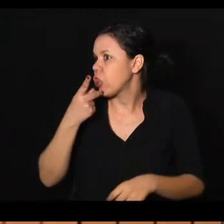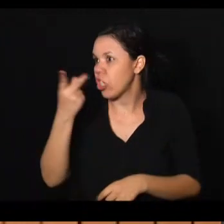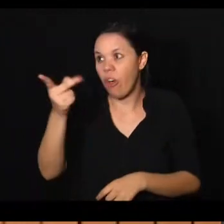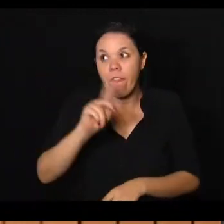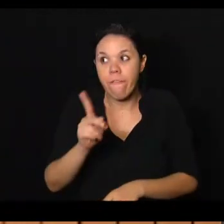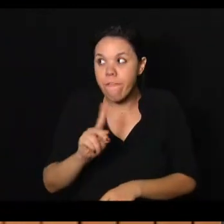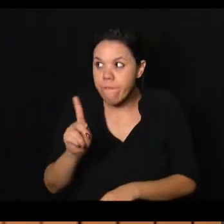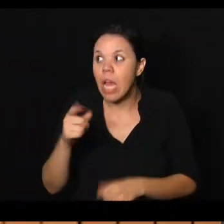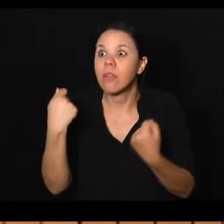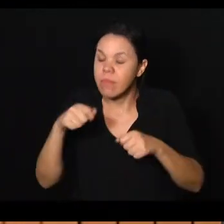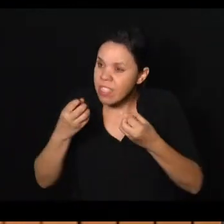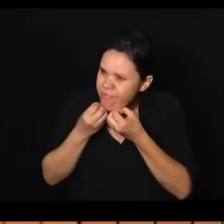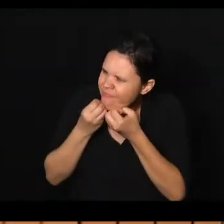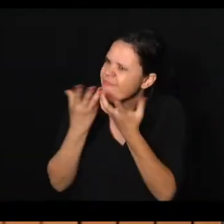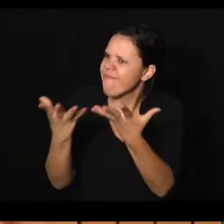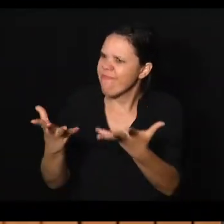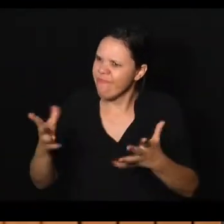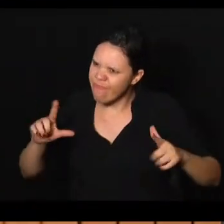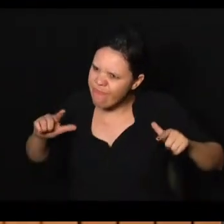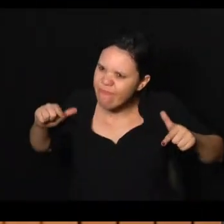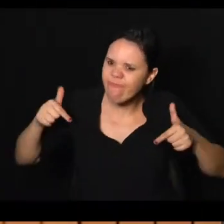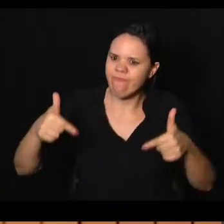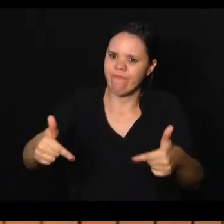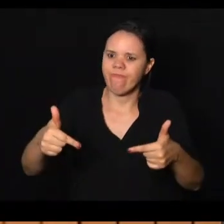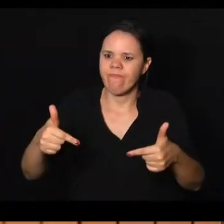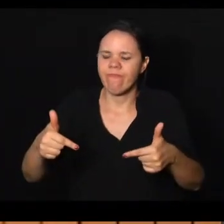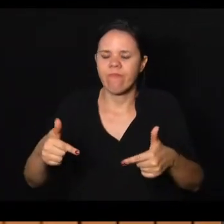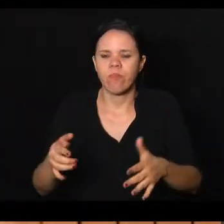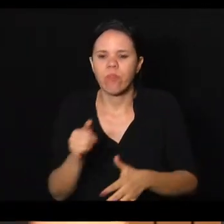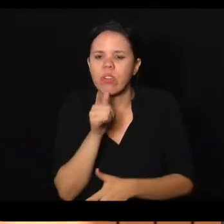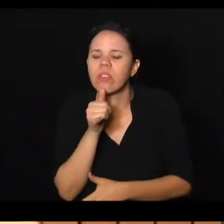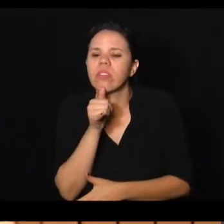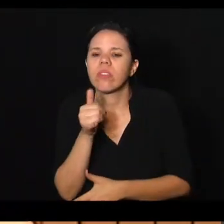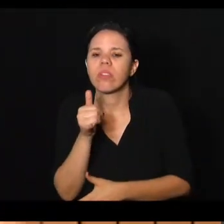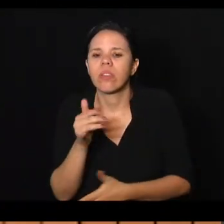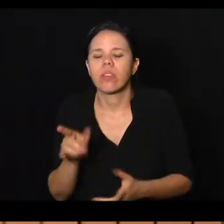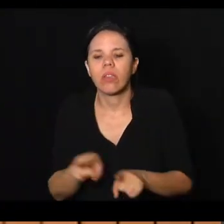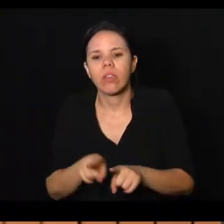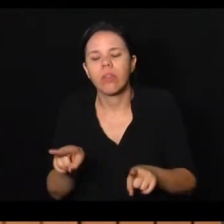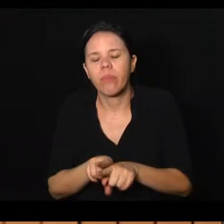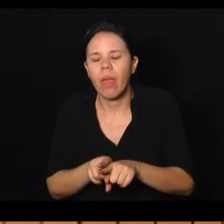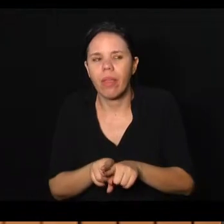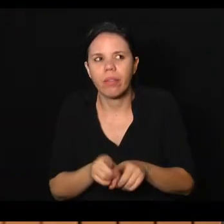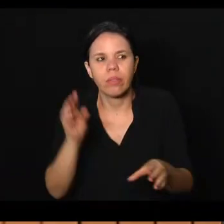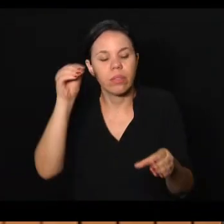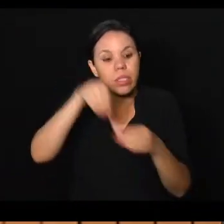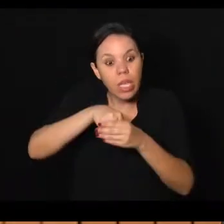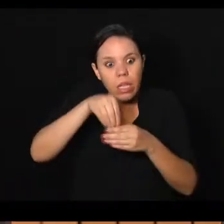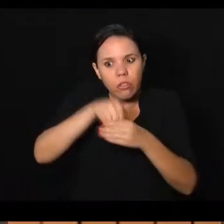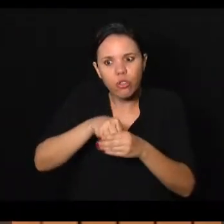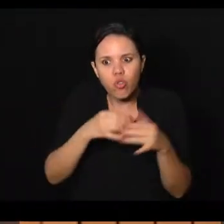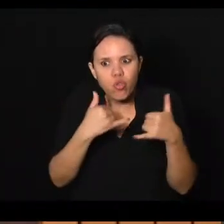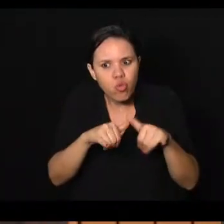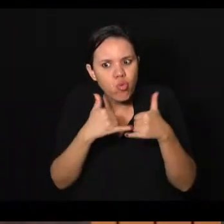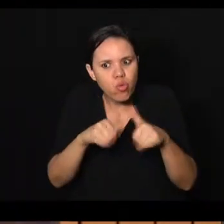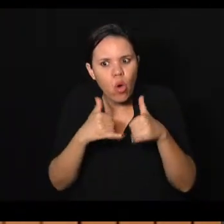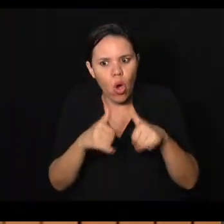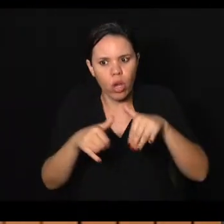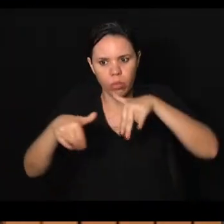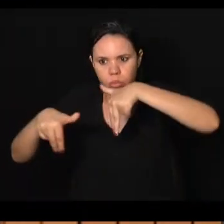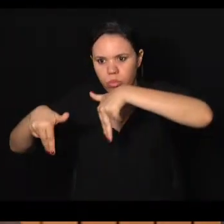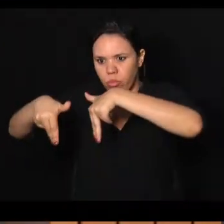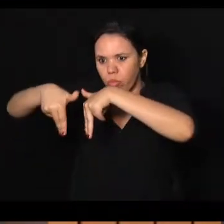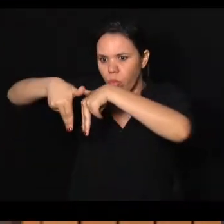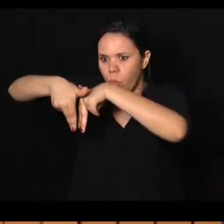gente precisa começar a enfrentar. Por exemplo, deputado, o acochamento em ônibus. Pegar a mulher em